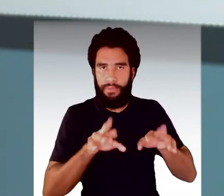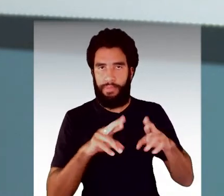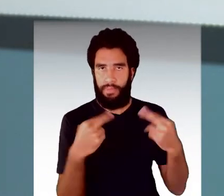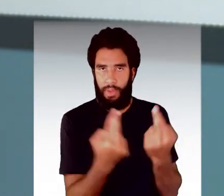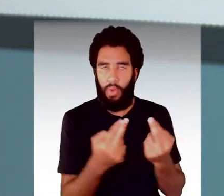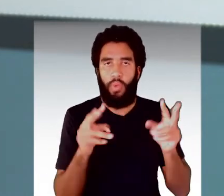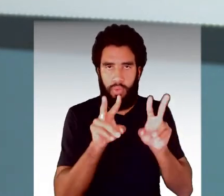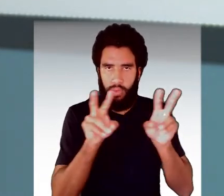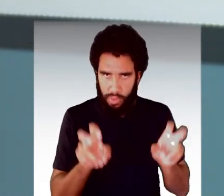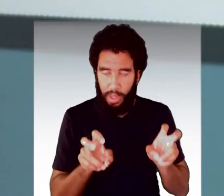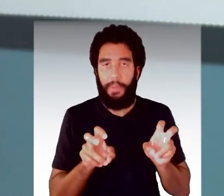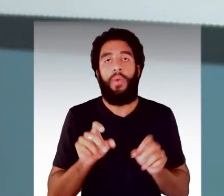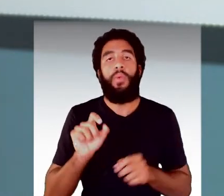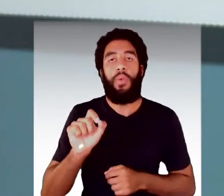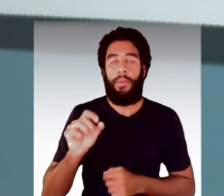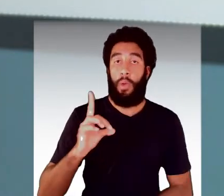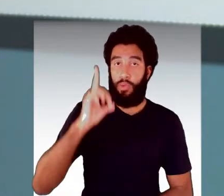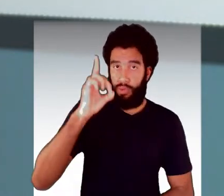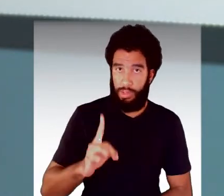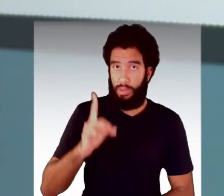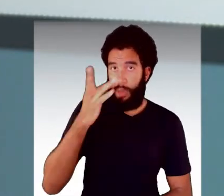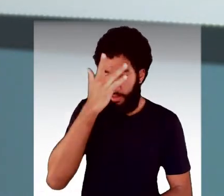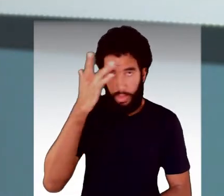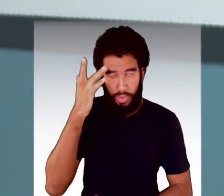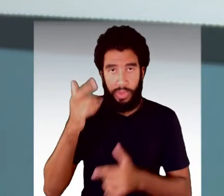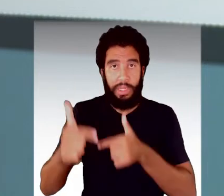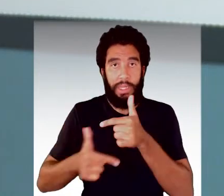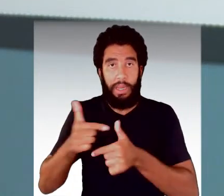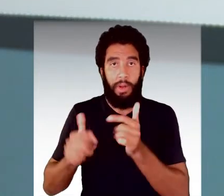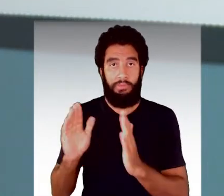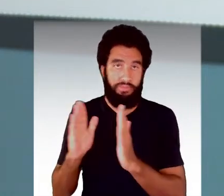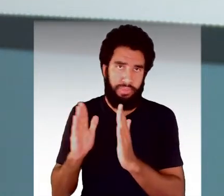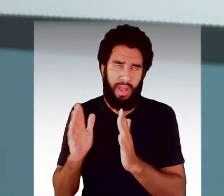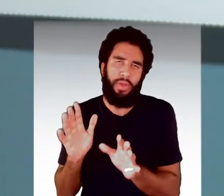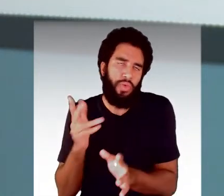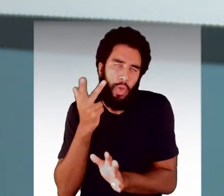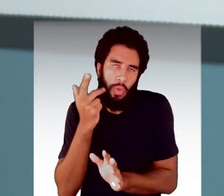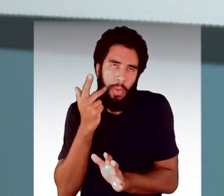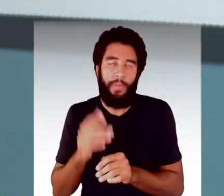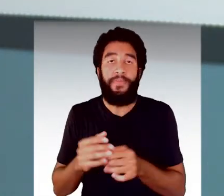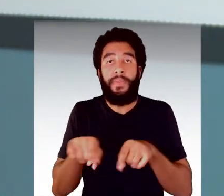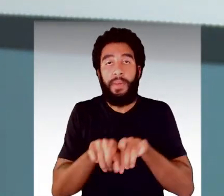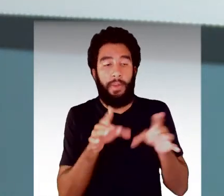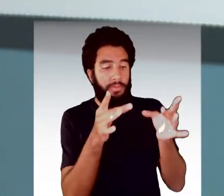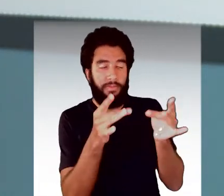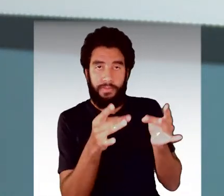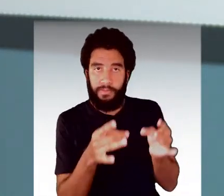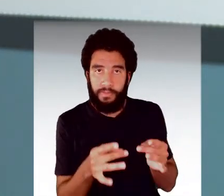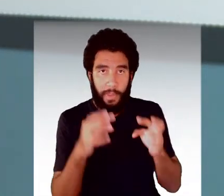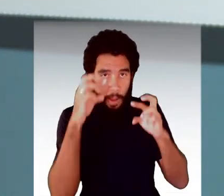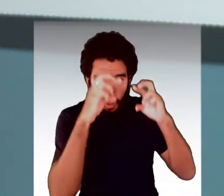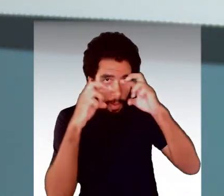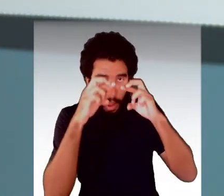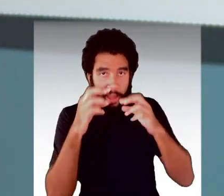de entrevistas, entre os assuntos abordados estão os direitos do trabalhador temporário, muito comum nessa época,